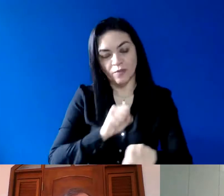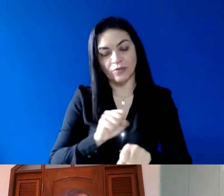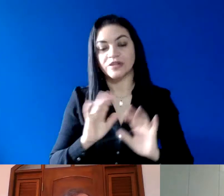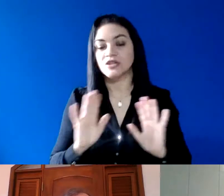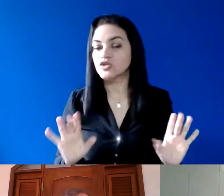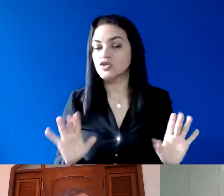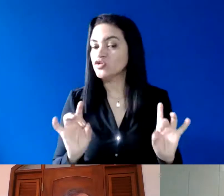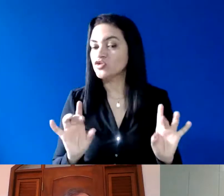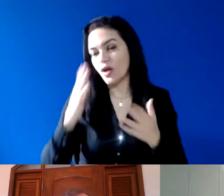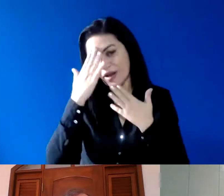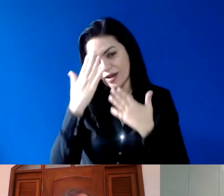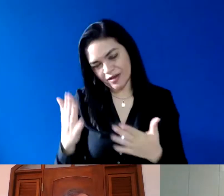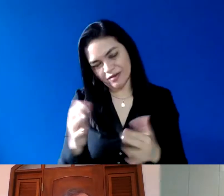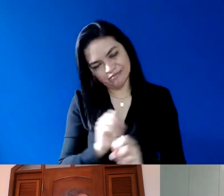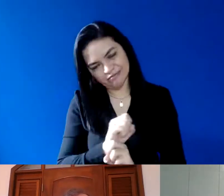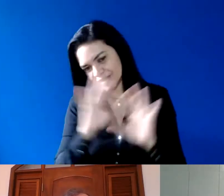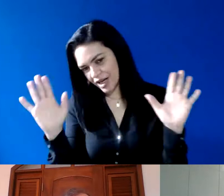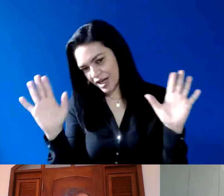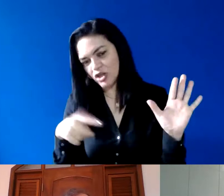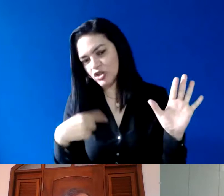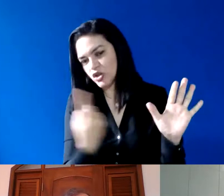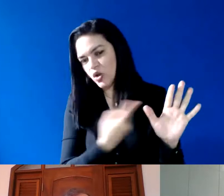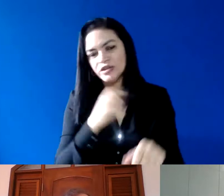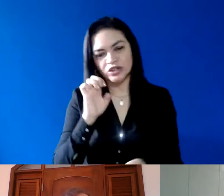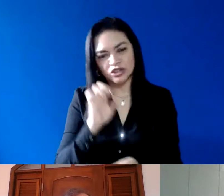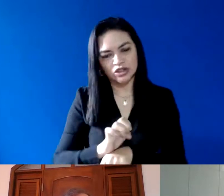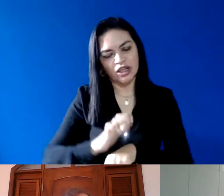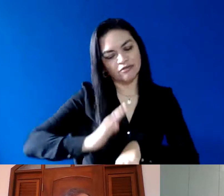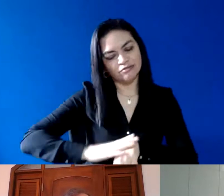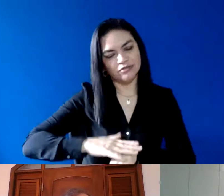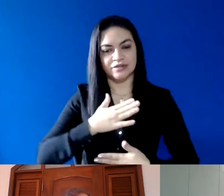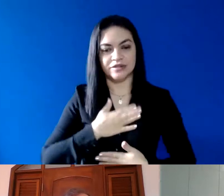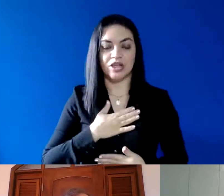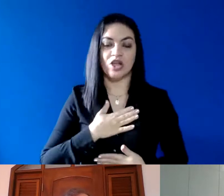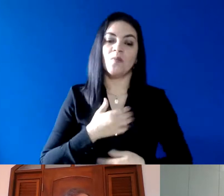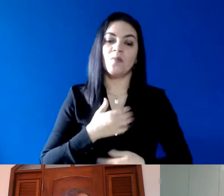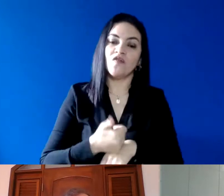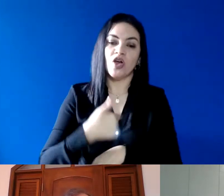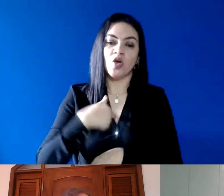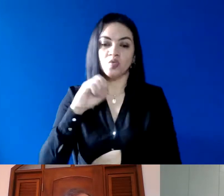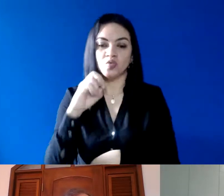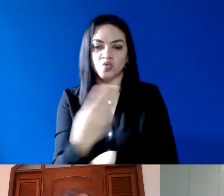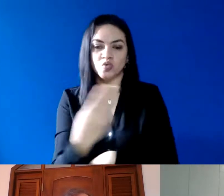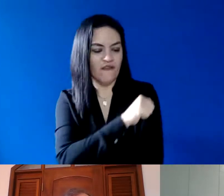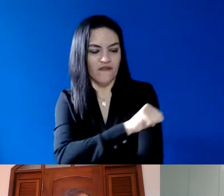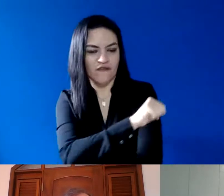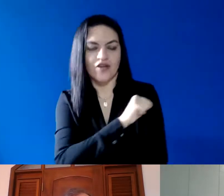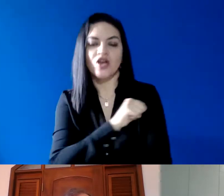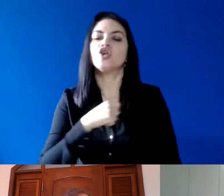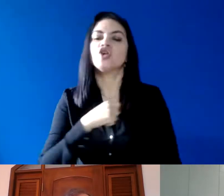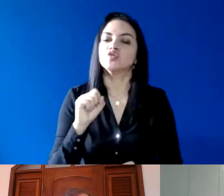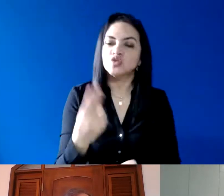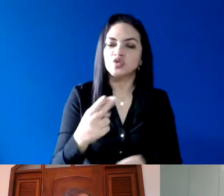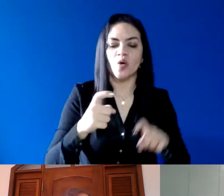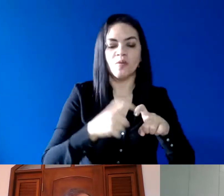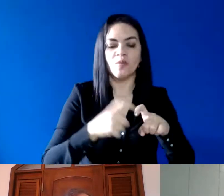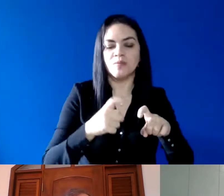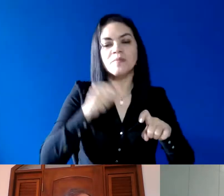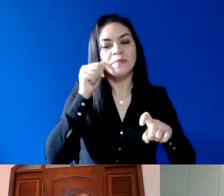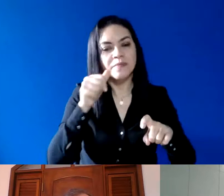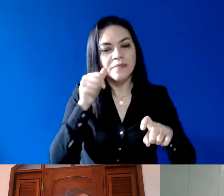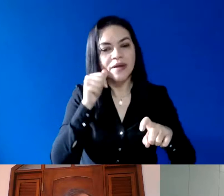tenho a agradecer, logicamente, enquanto Estado, enquanto profissional de saúde. Eu sou enfermeira, sou obstetra, eu sei, enfermeira obstetra, eu